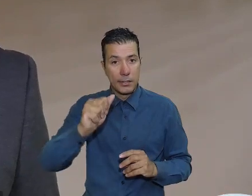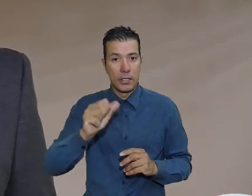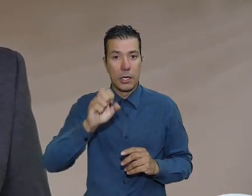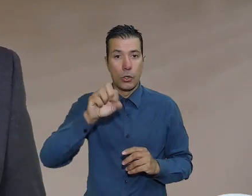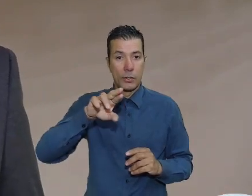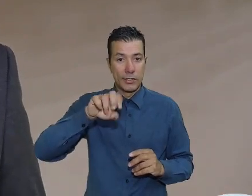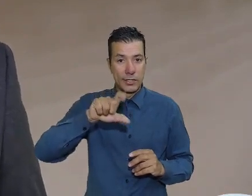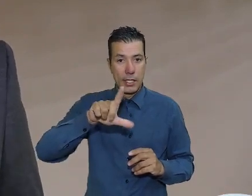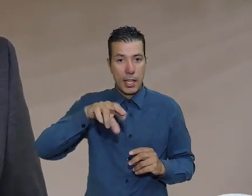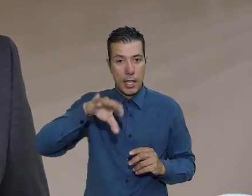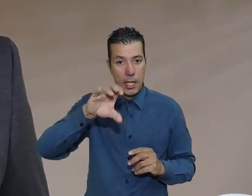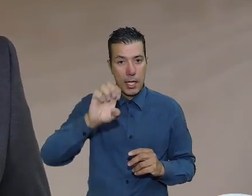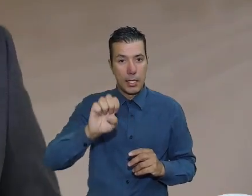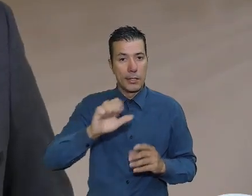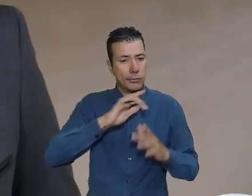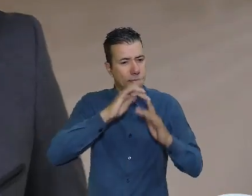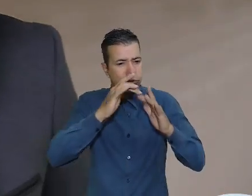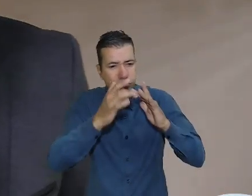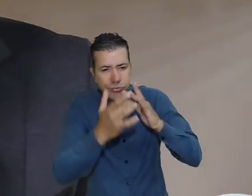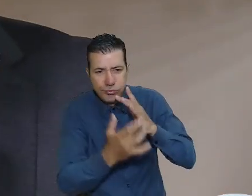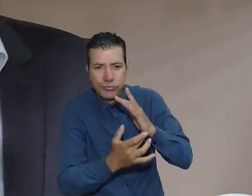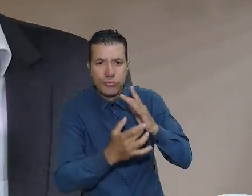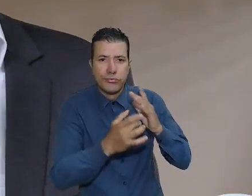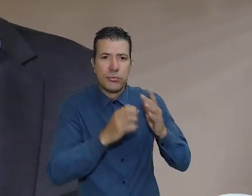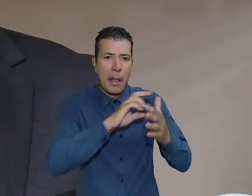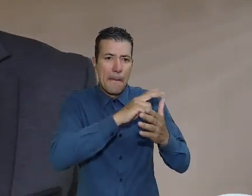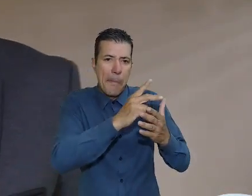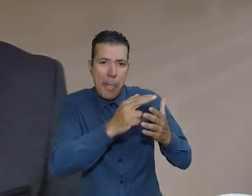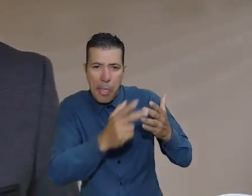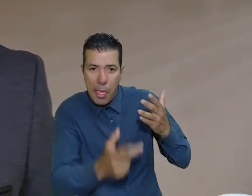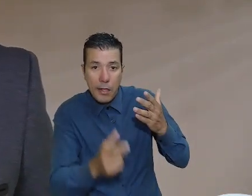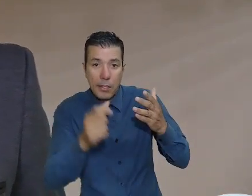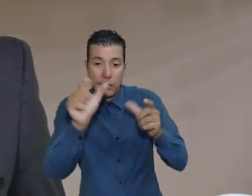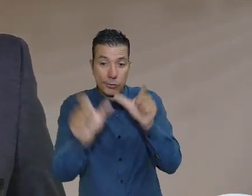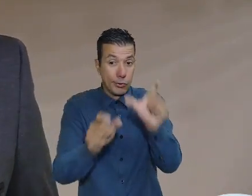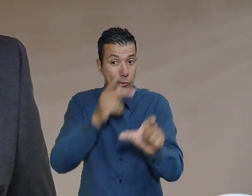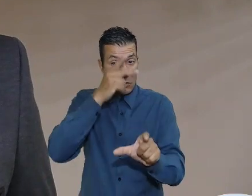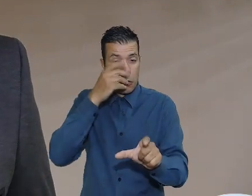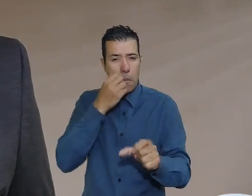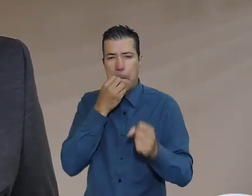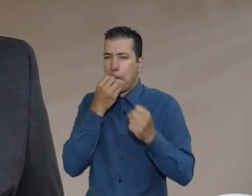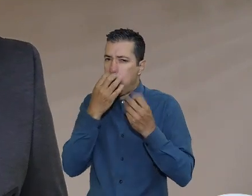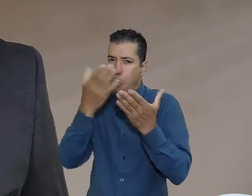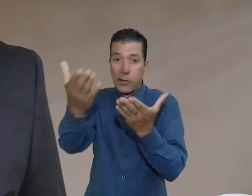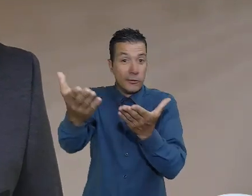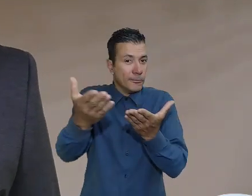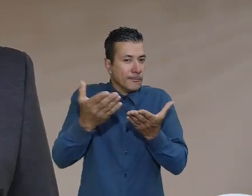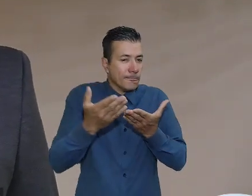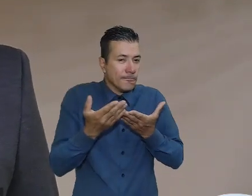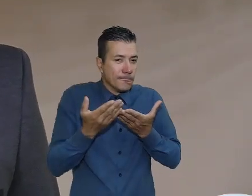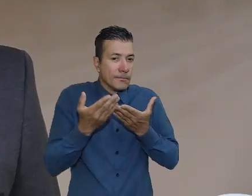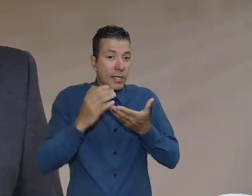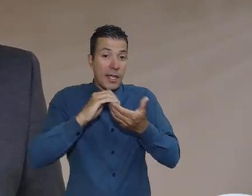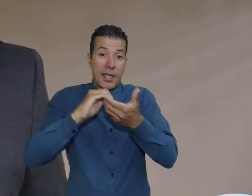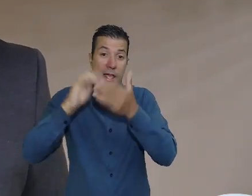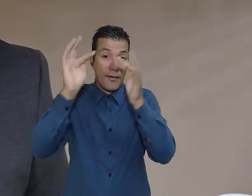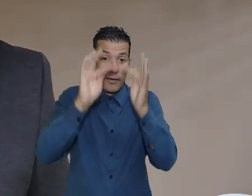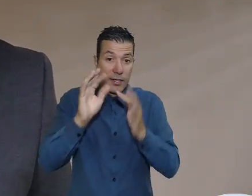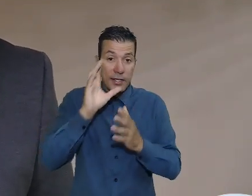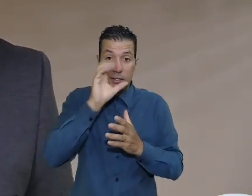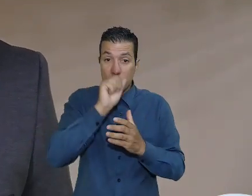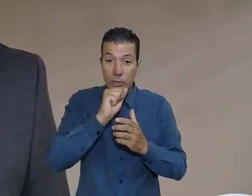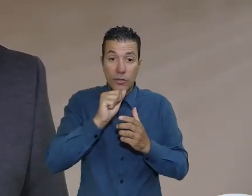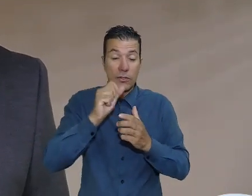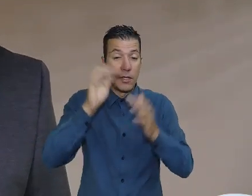Rosilene Oliveira. Que coisa boa é poder estar com vocês aqui nesta noite também. Todos estão mandando aqui uma feliz noite.